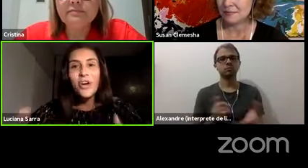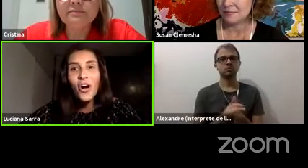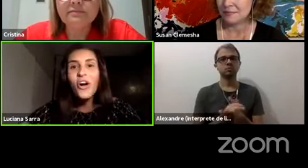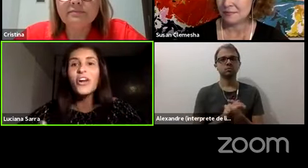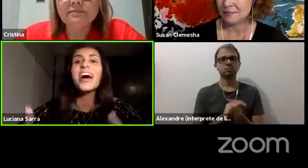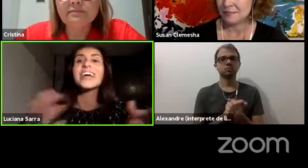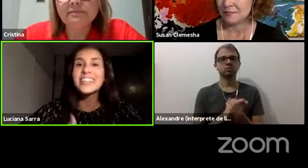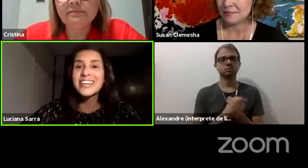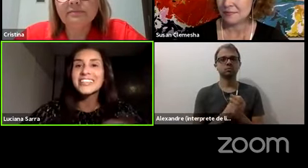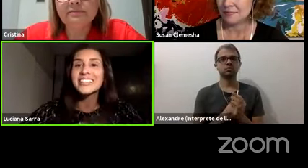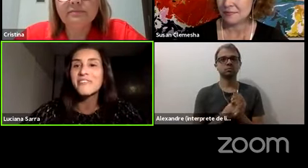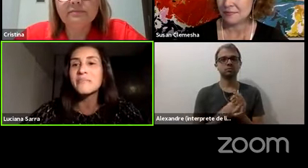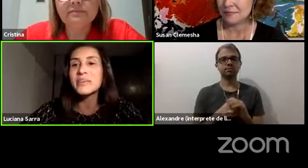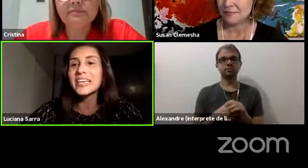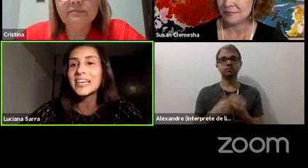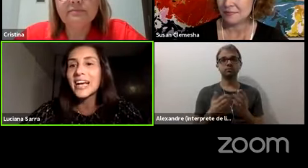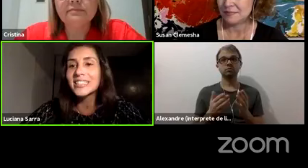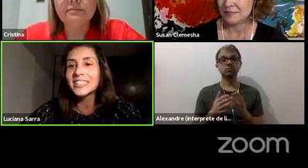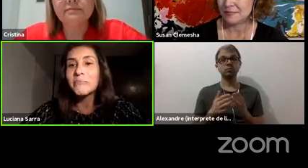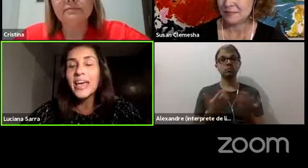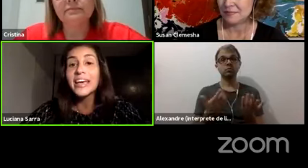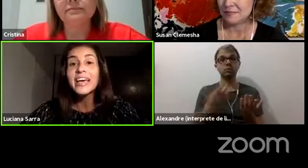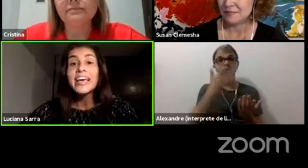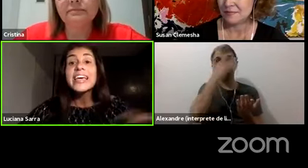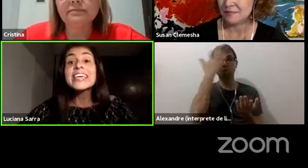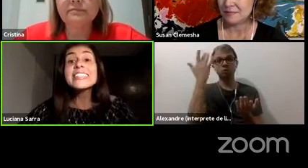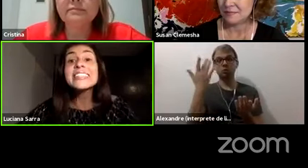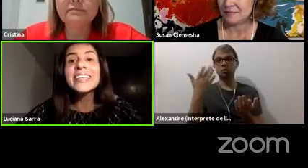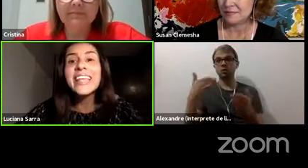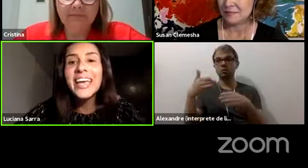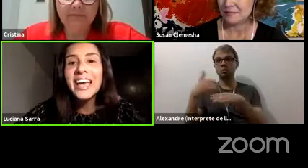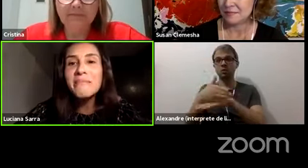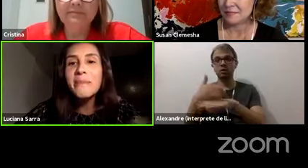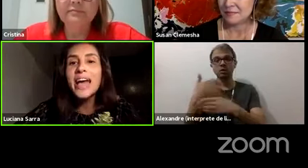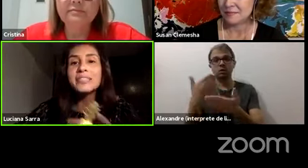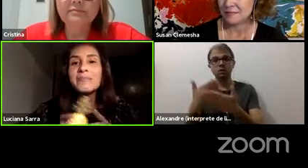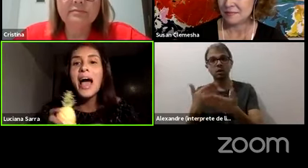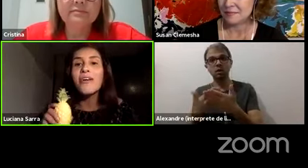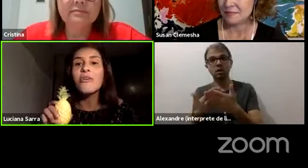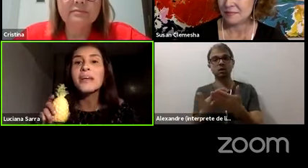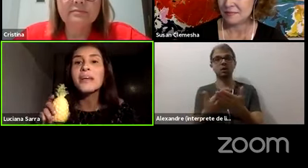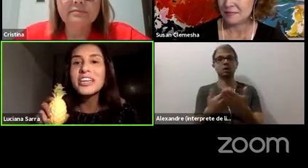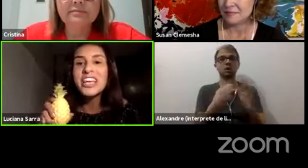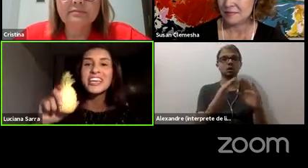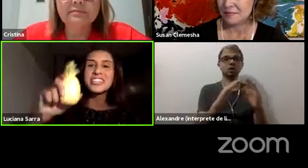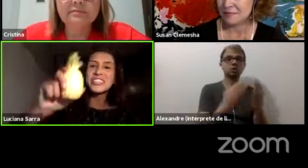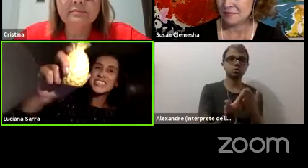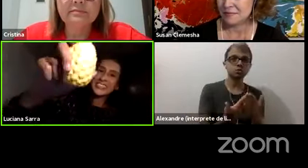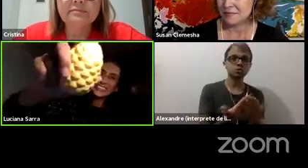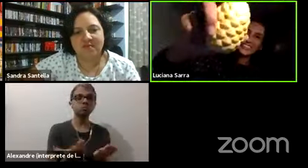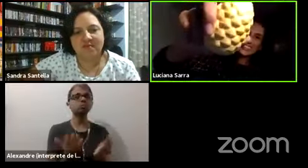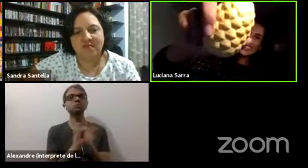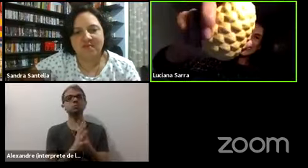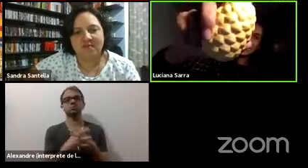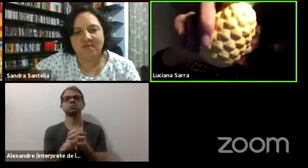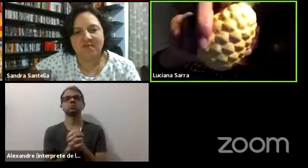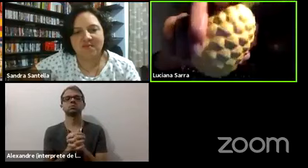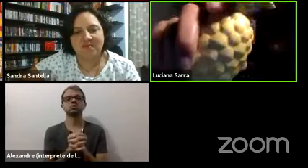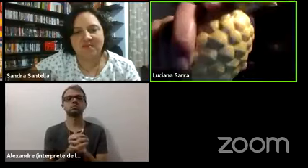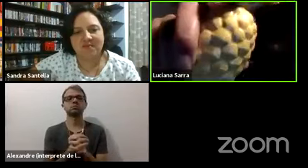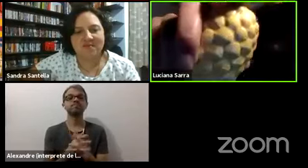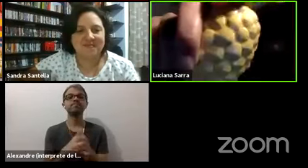da escola e da família em casa também. O que você tem aí mais, Má? Conta pra gente.